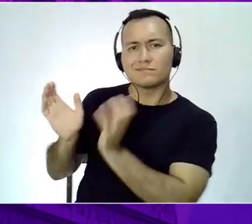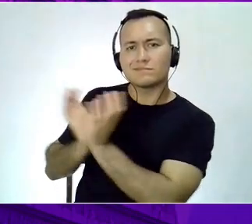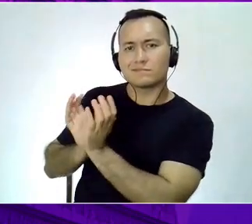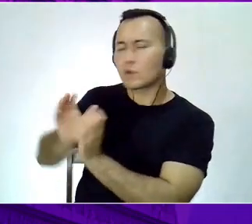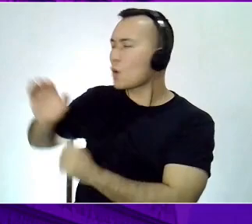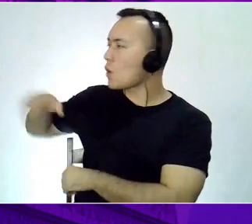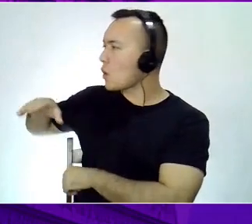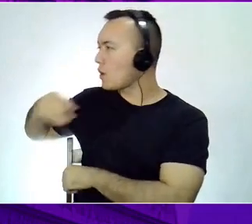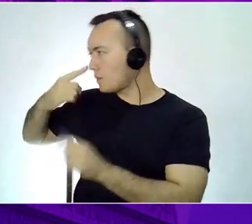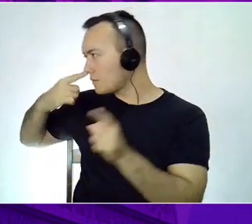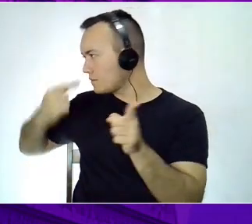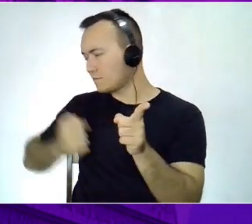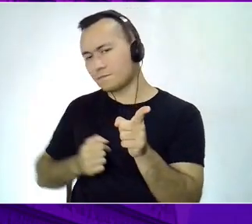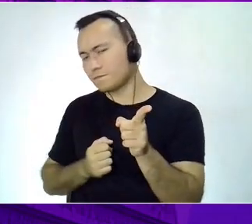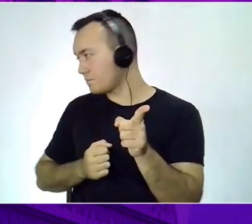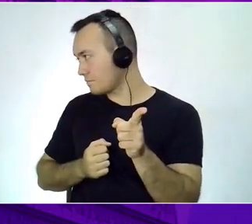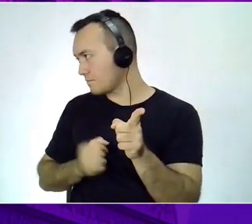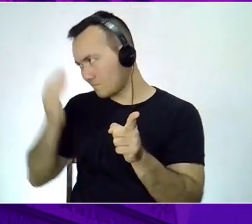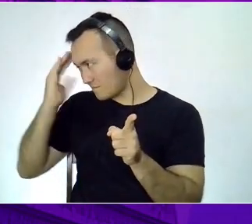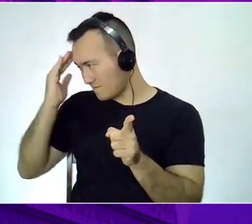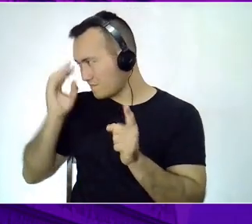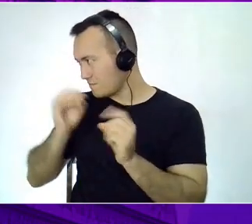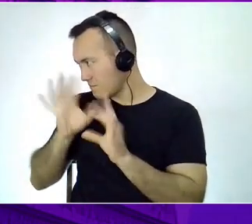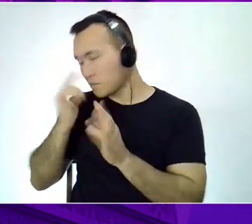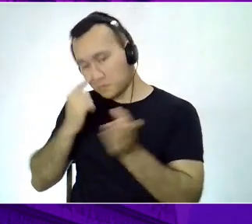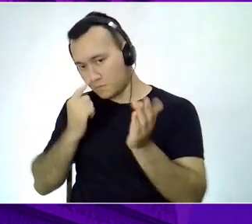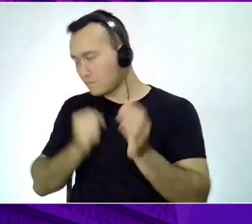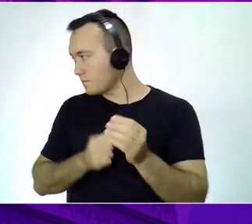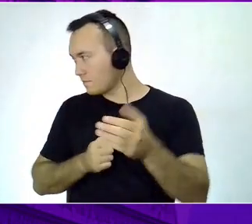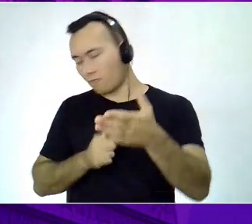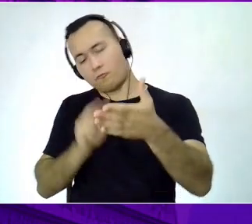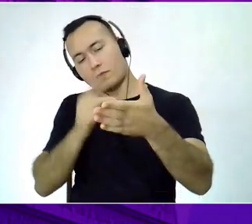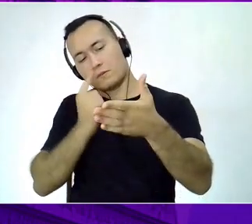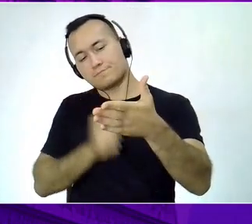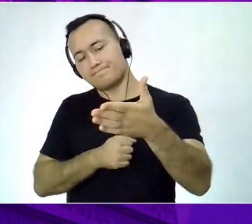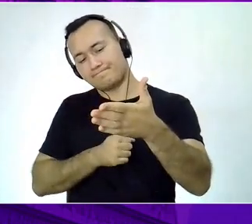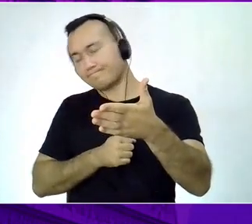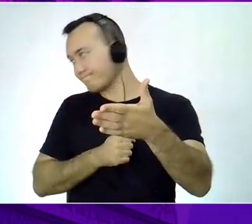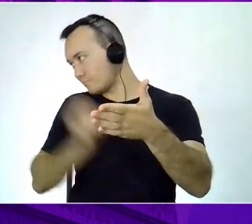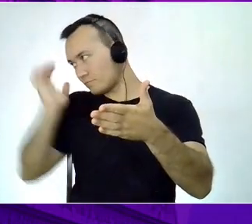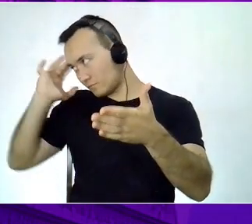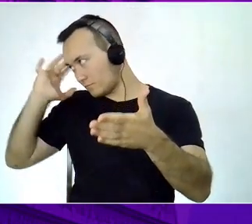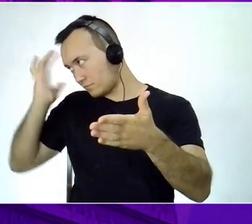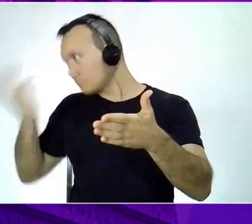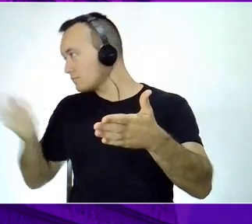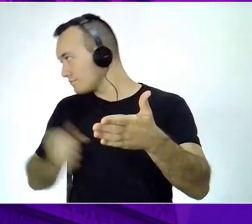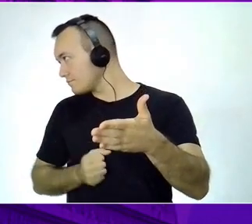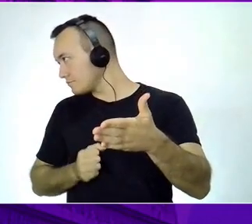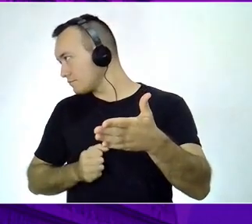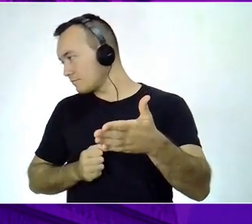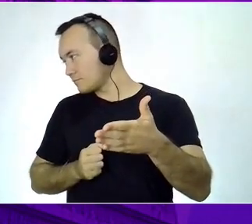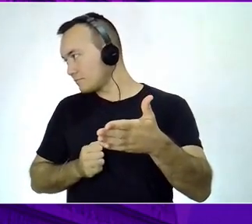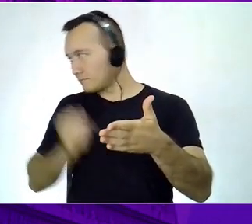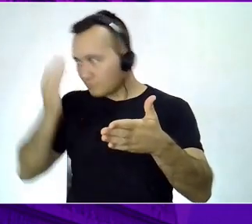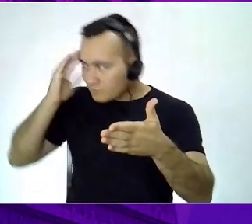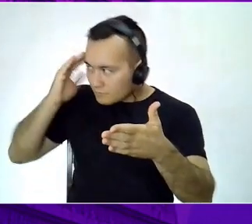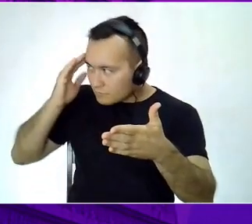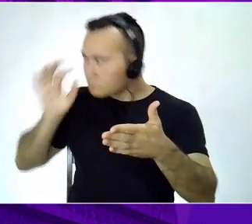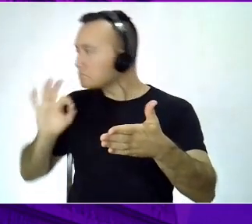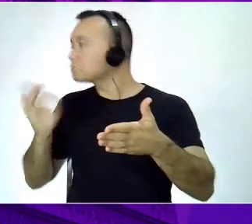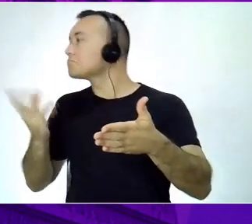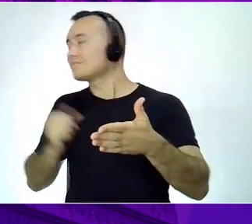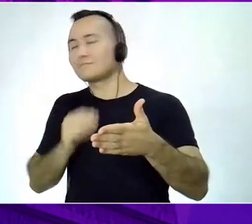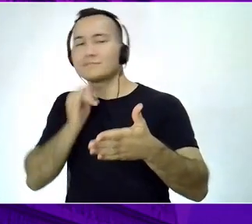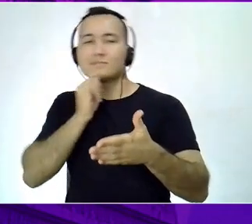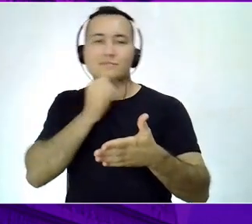eu faço isso com meu marido o tempo todo, eu não dou nenhum background para ele sobre o que está acontecendo, eu só ponho ele na frente de um gráfico e digo, o que